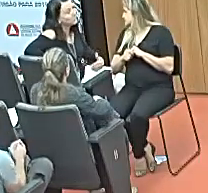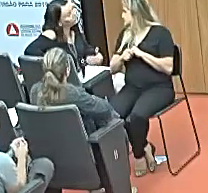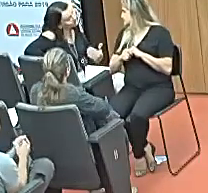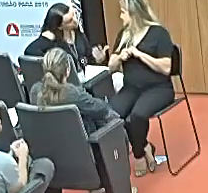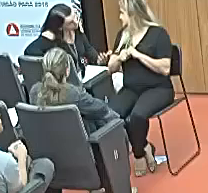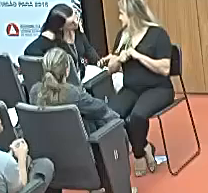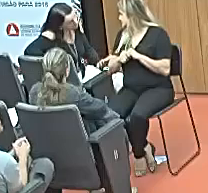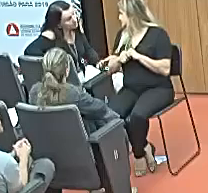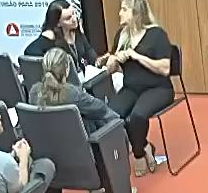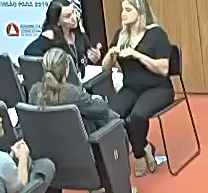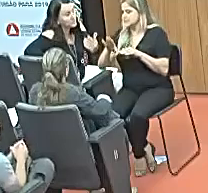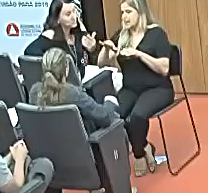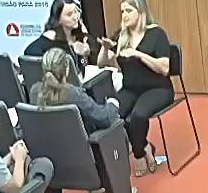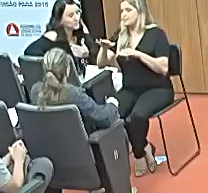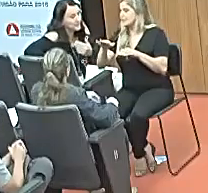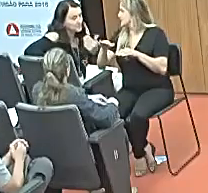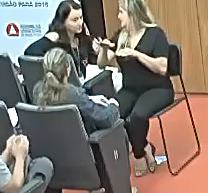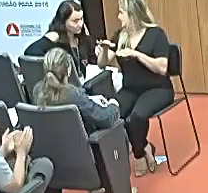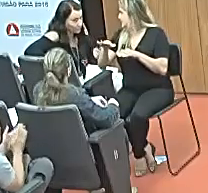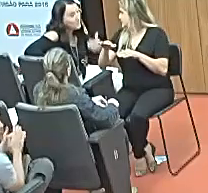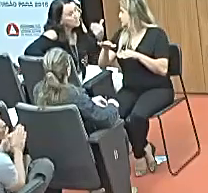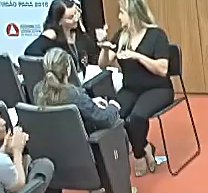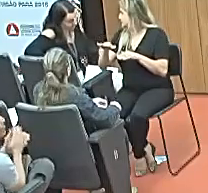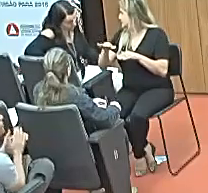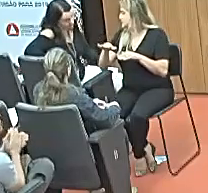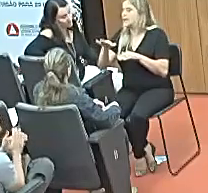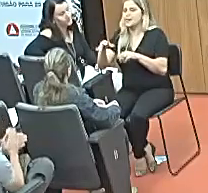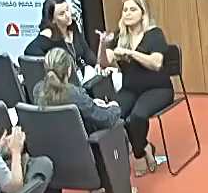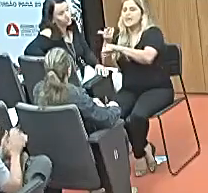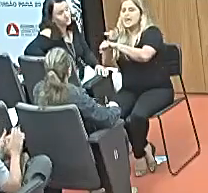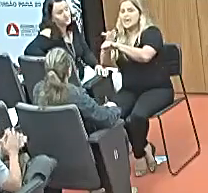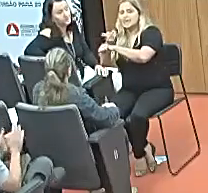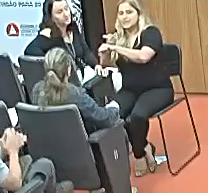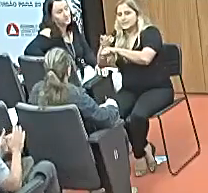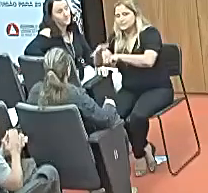obrigado deputado andré passa agora fala